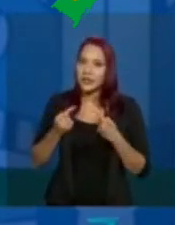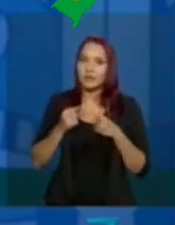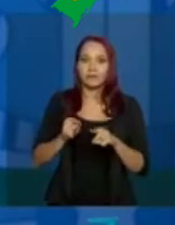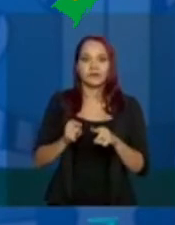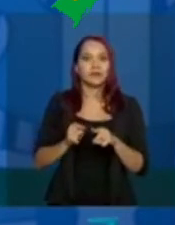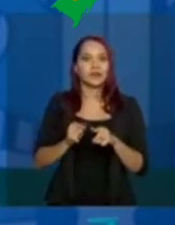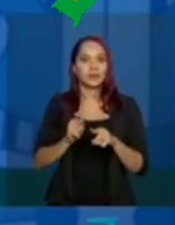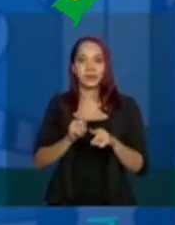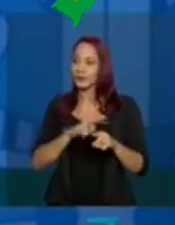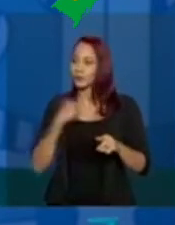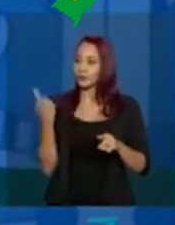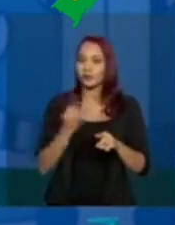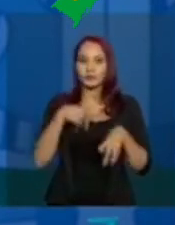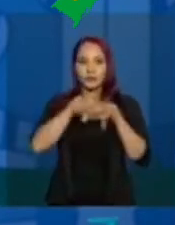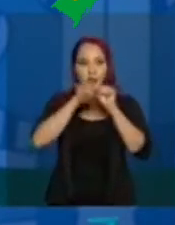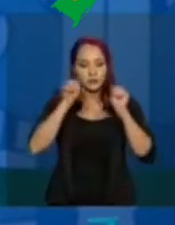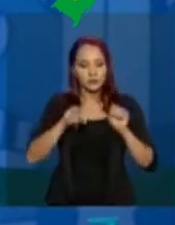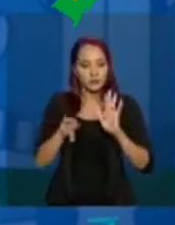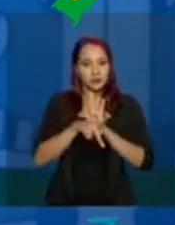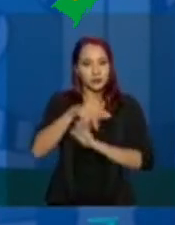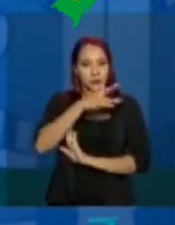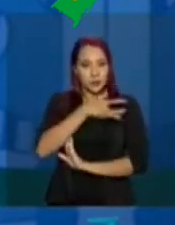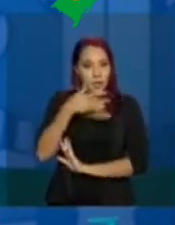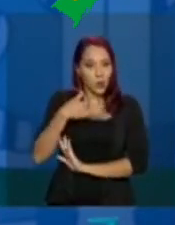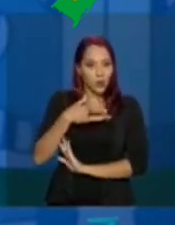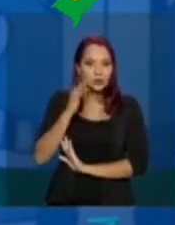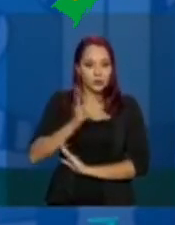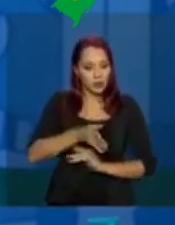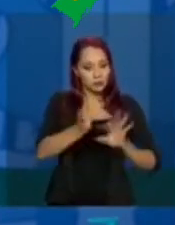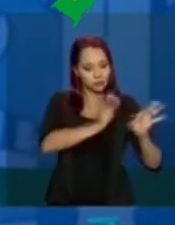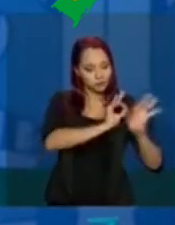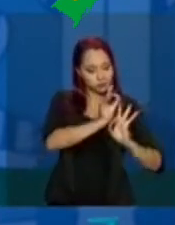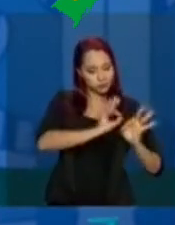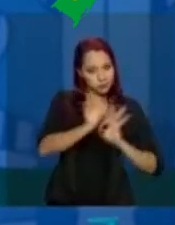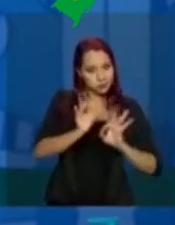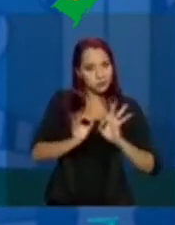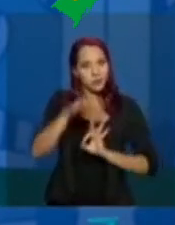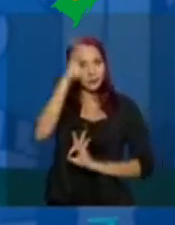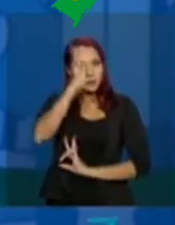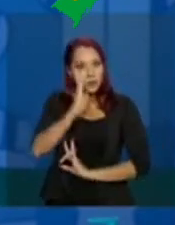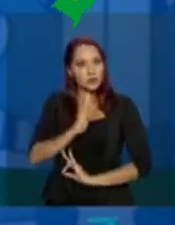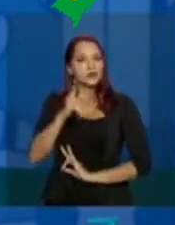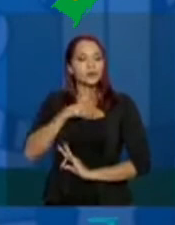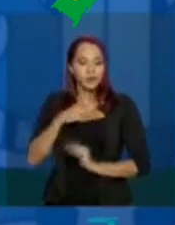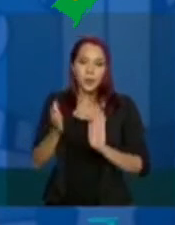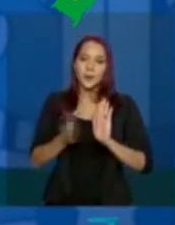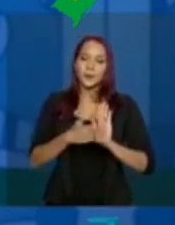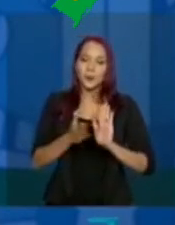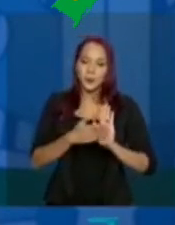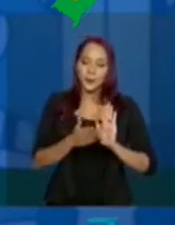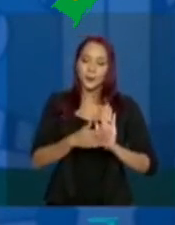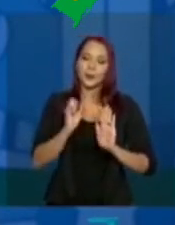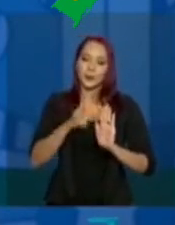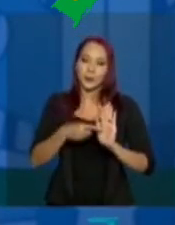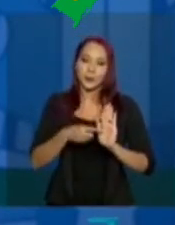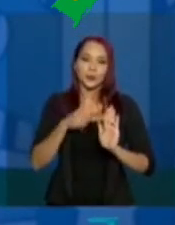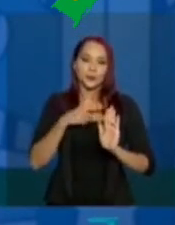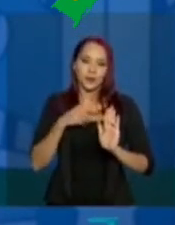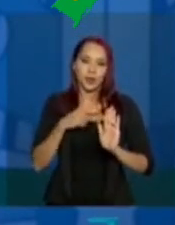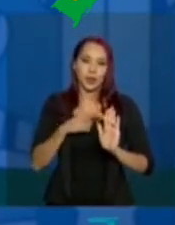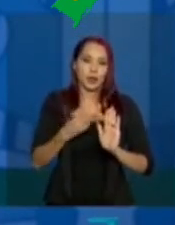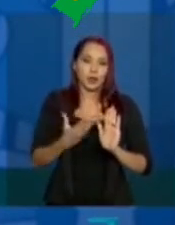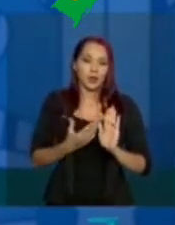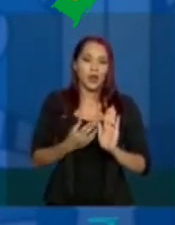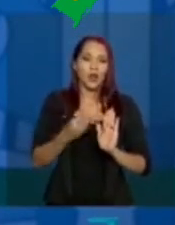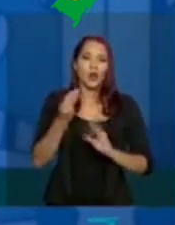O nosso sistema de saúde está se organizando, o Brasil tem uma proposta. Essa